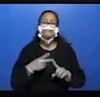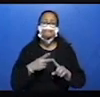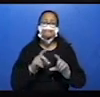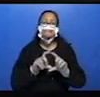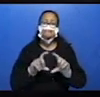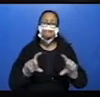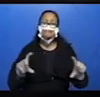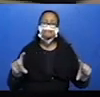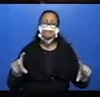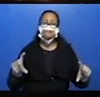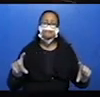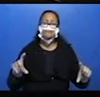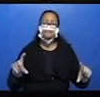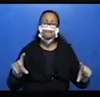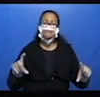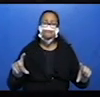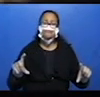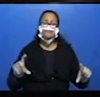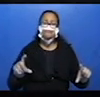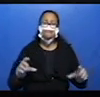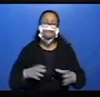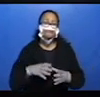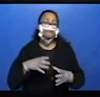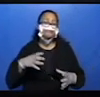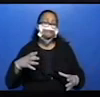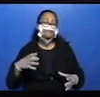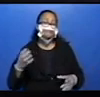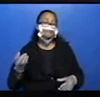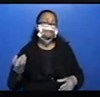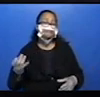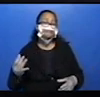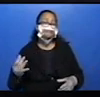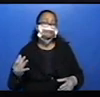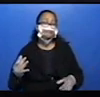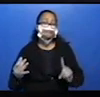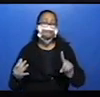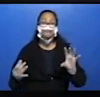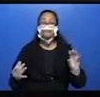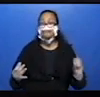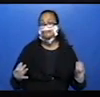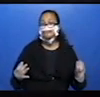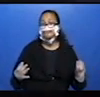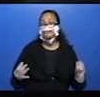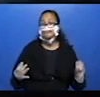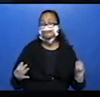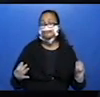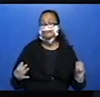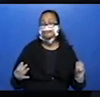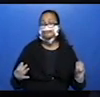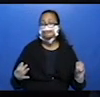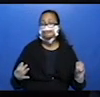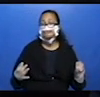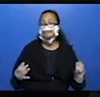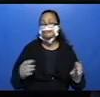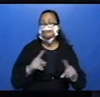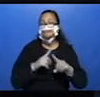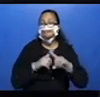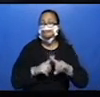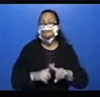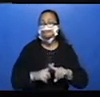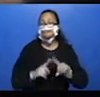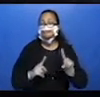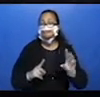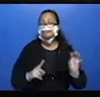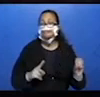primeira, segunda linha. Ele aumentou em quantas vezes? 10. Olha lá, 0. Eu multipliquei uma vez por